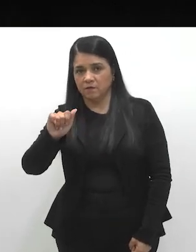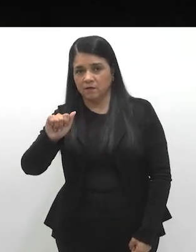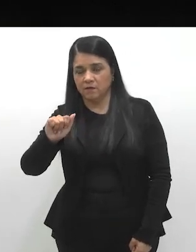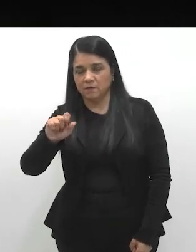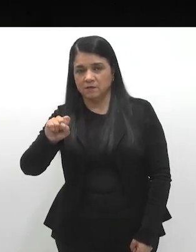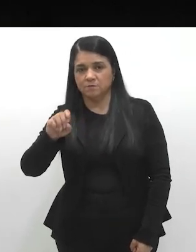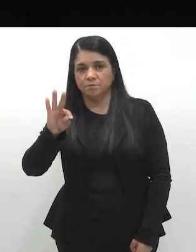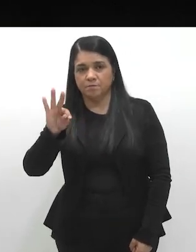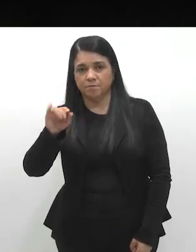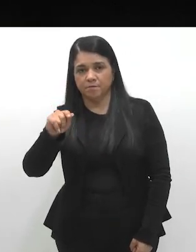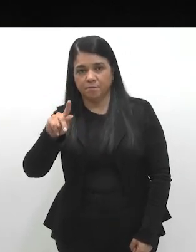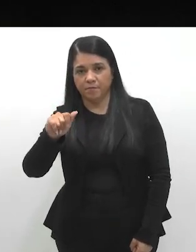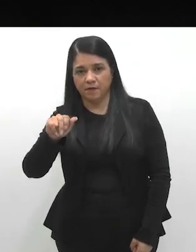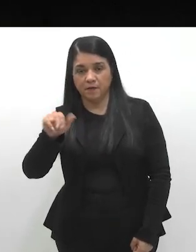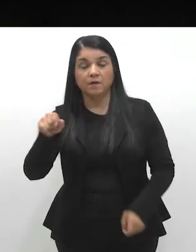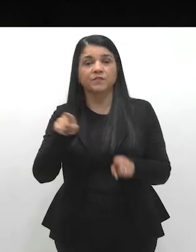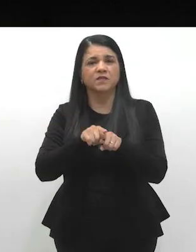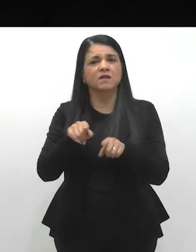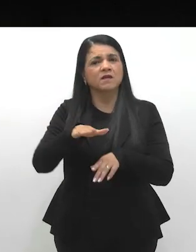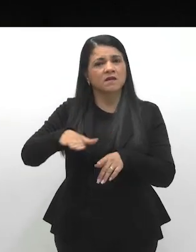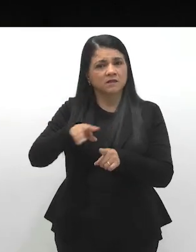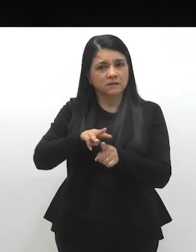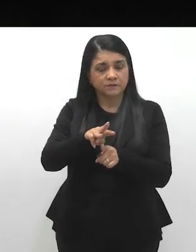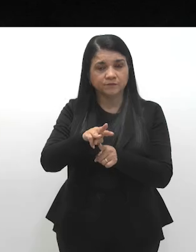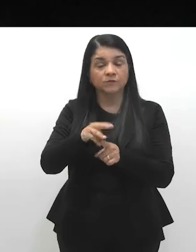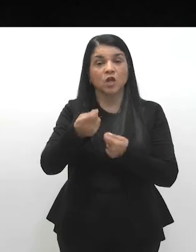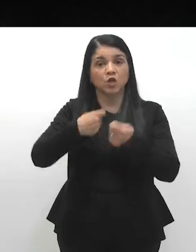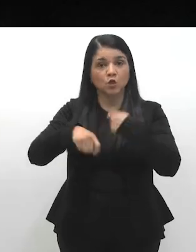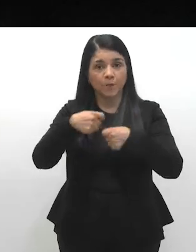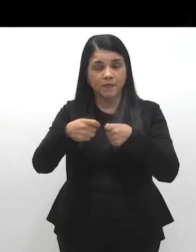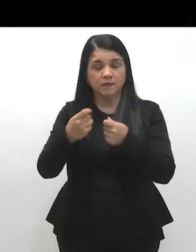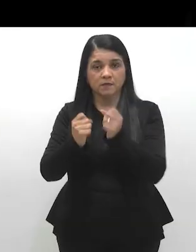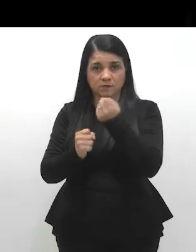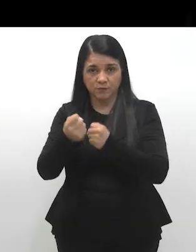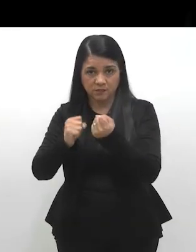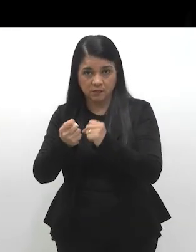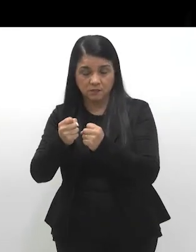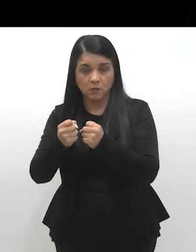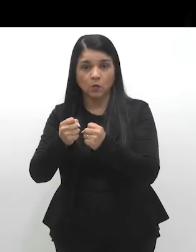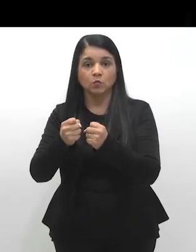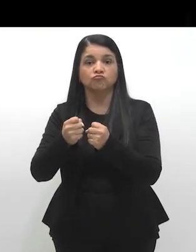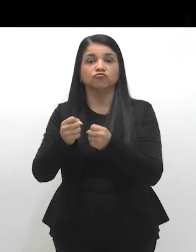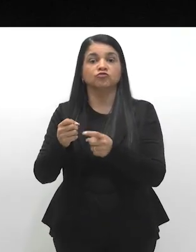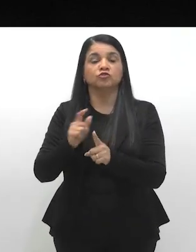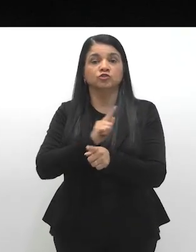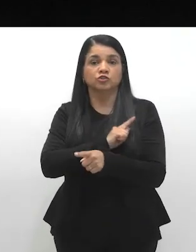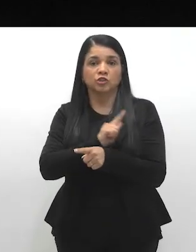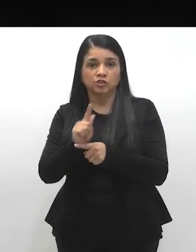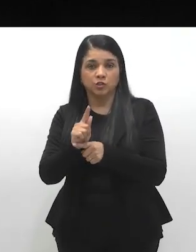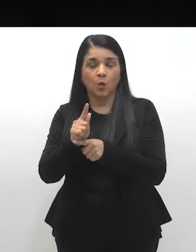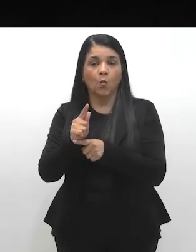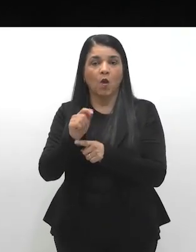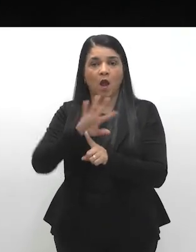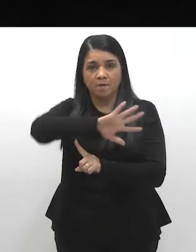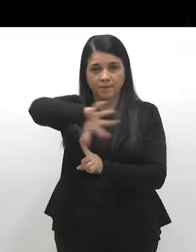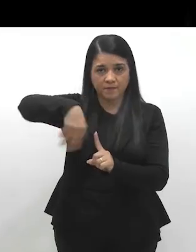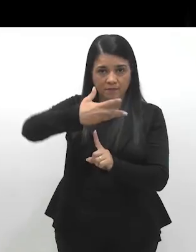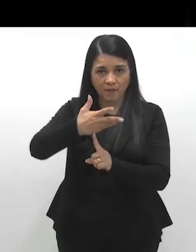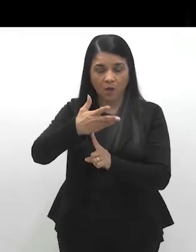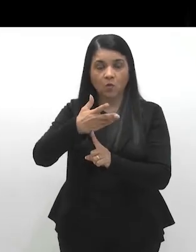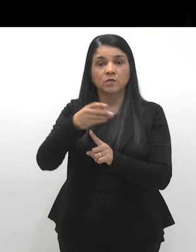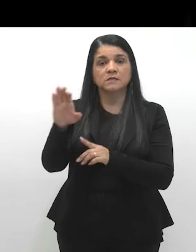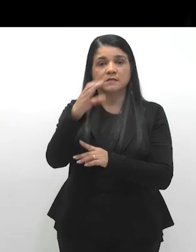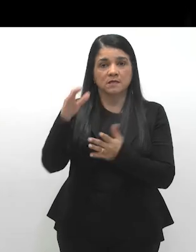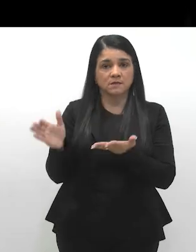Três Rios, nós temos 5 cursos: Administração, Economia, Direito, Gestão Ambiental e Ciências de Dados. Também